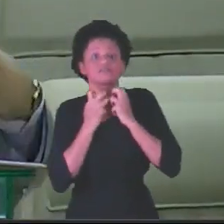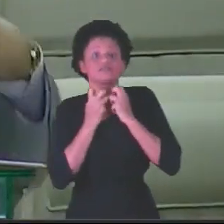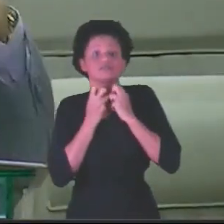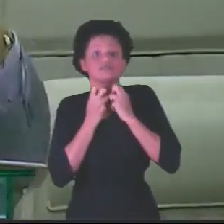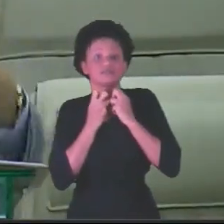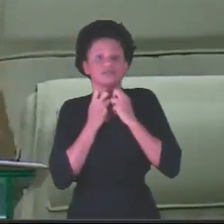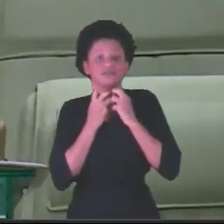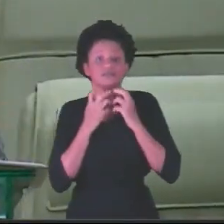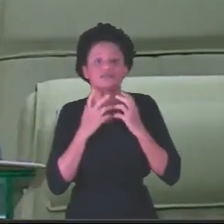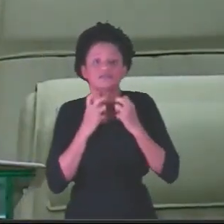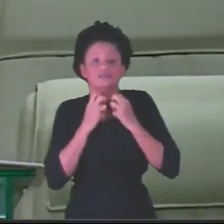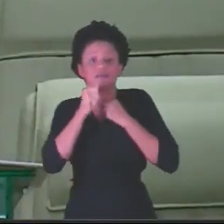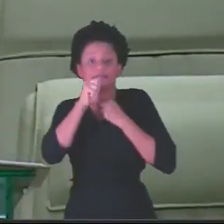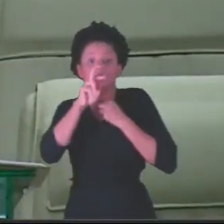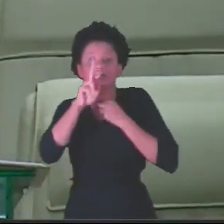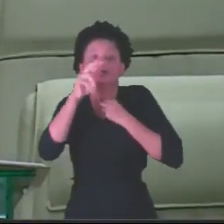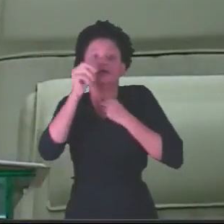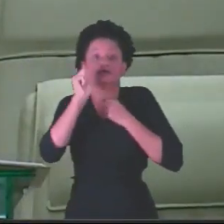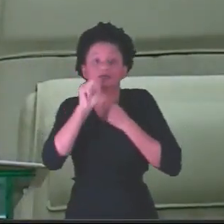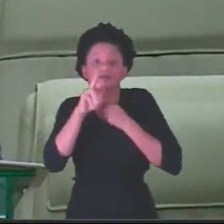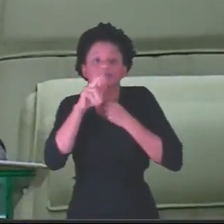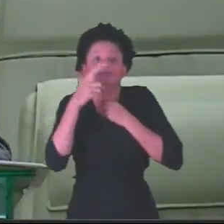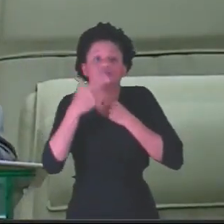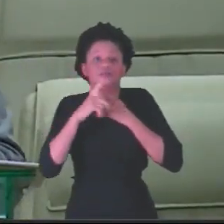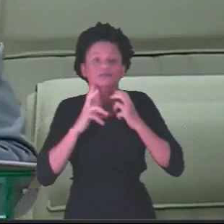e quer tirar o nosso fôlego